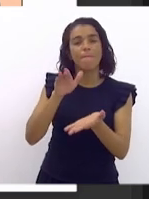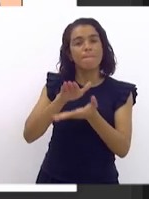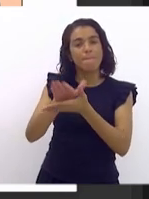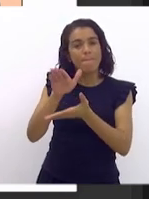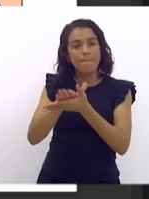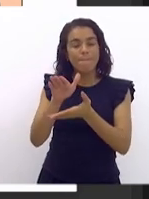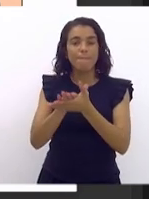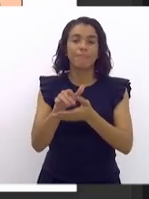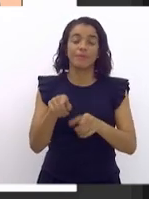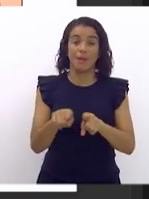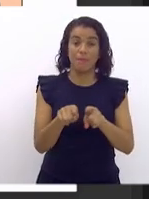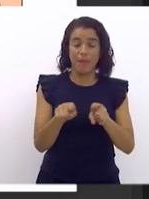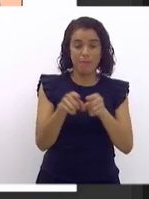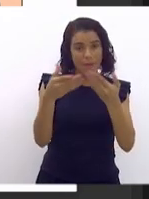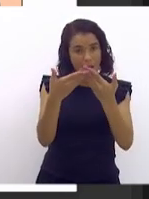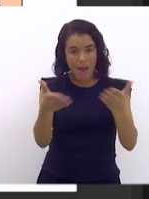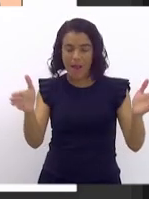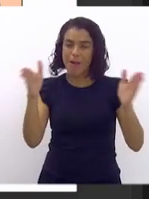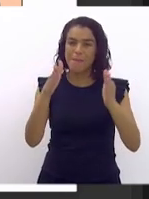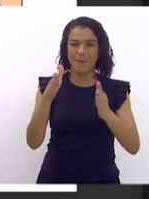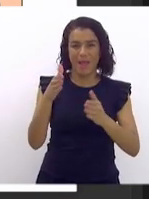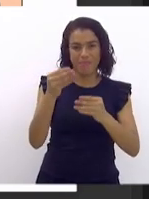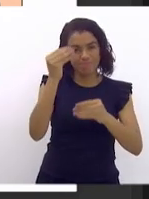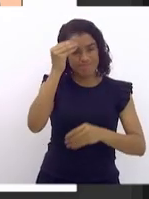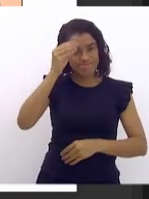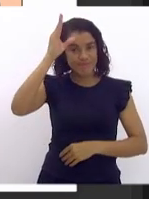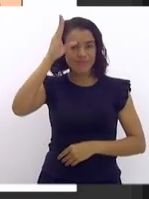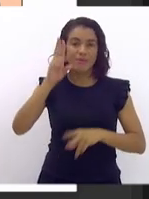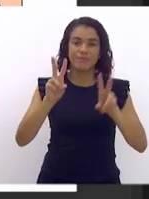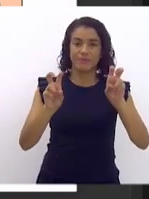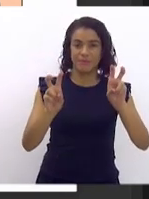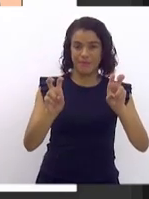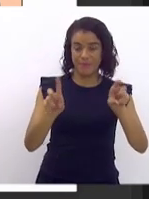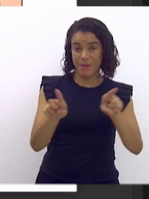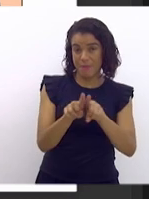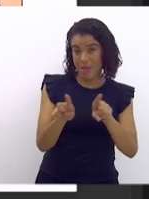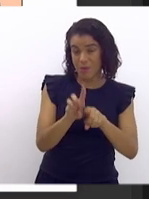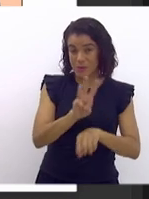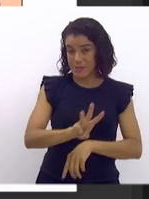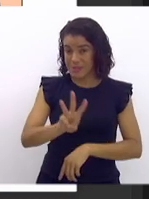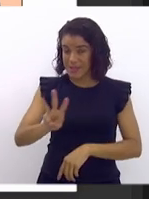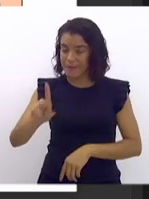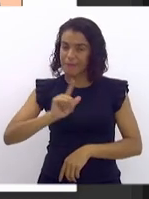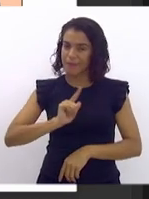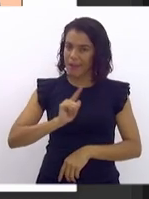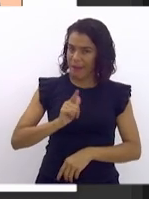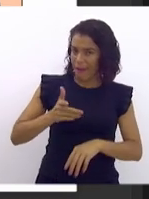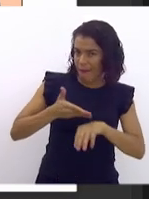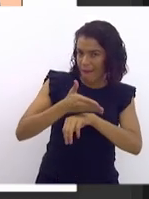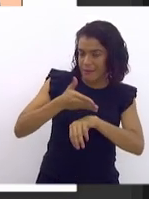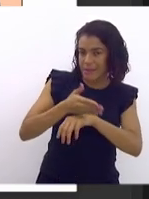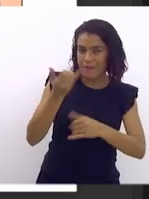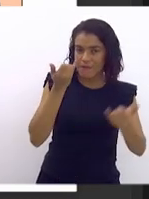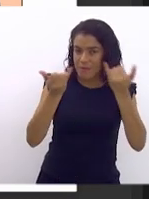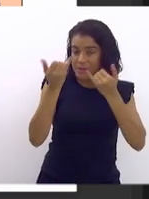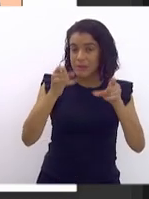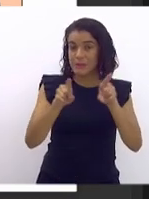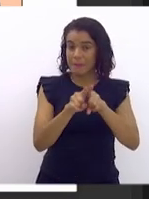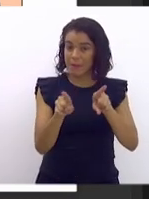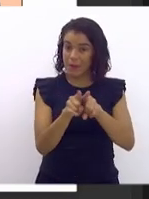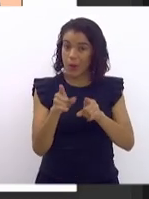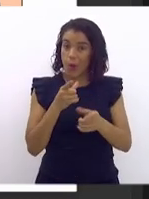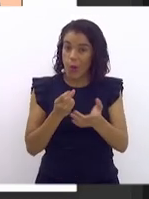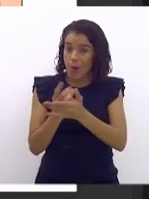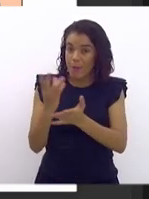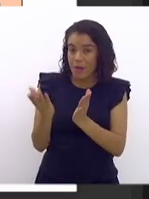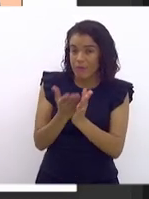Câmara também, para ampliar o seu acesso, né? Não necessariamente para quem entre no nosso site tem acesso somente, mas também para quem tem acesso a esse